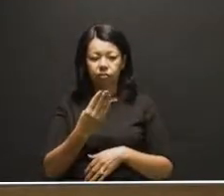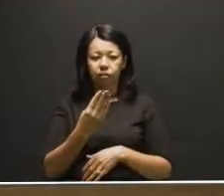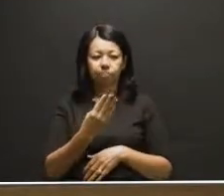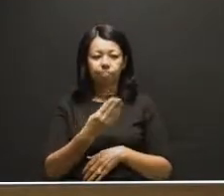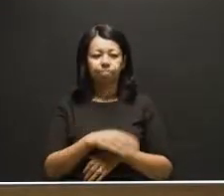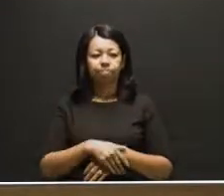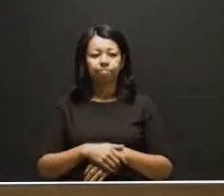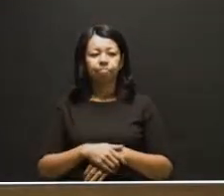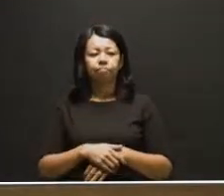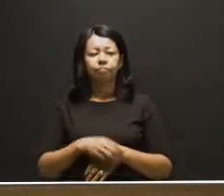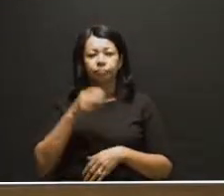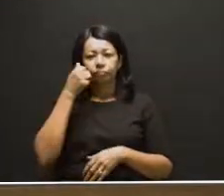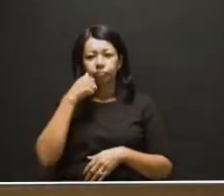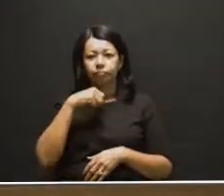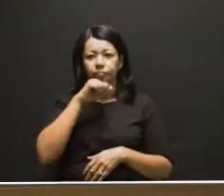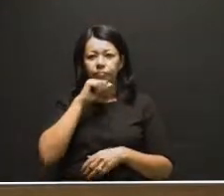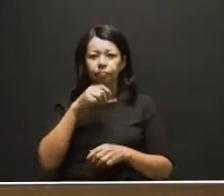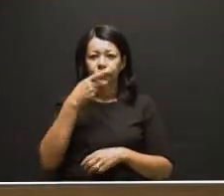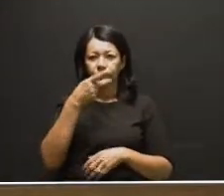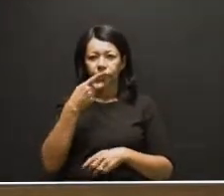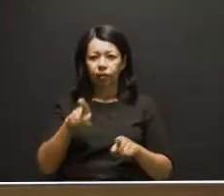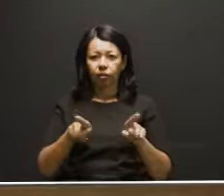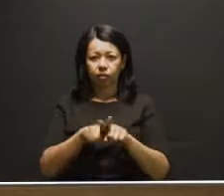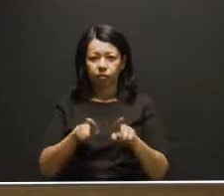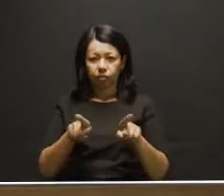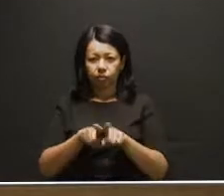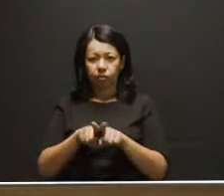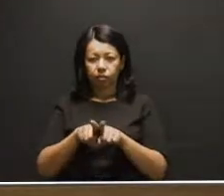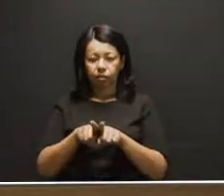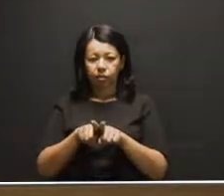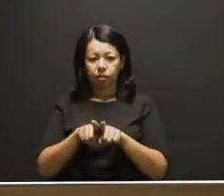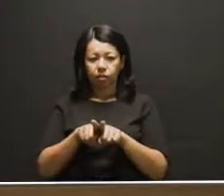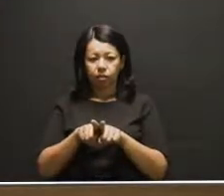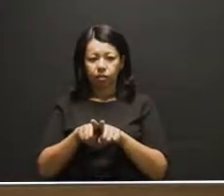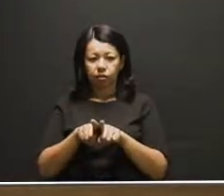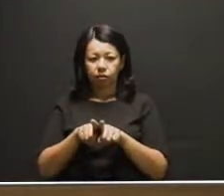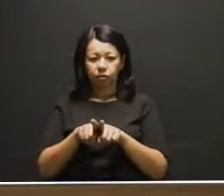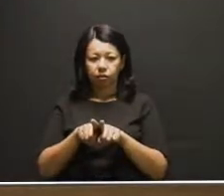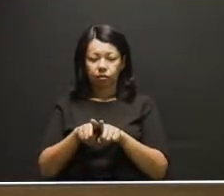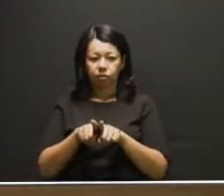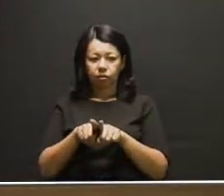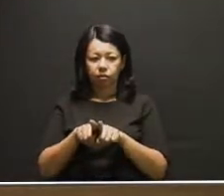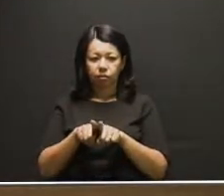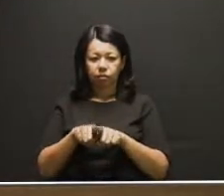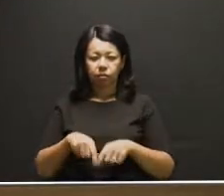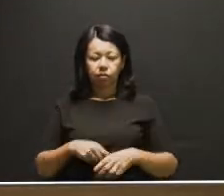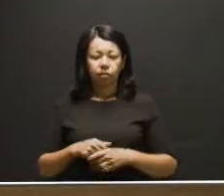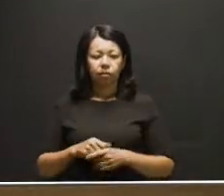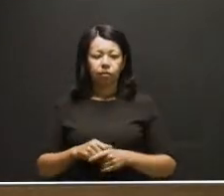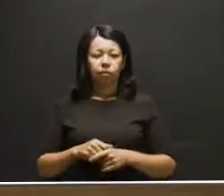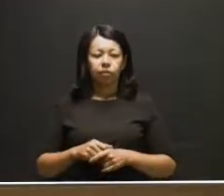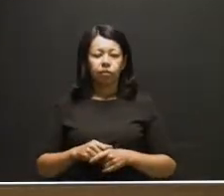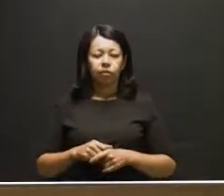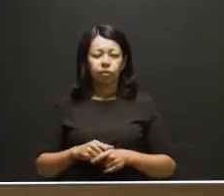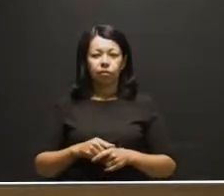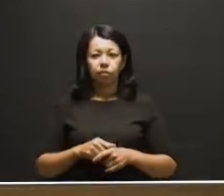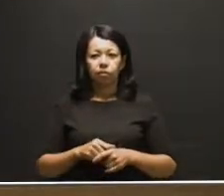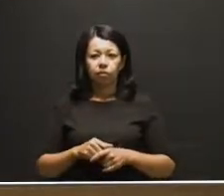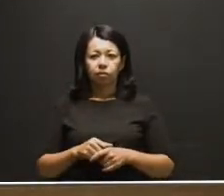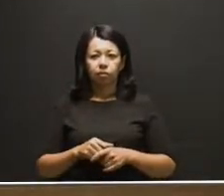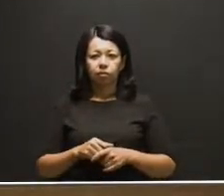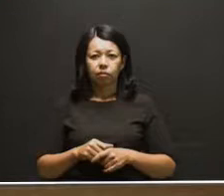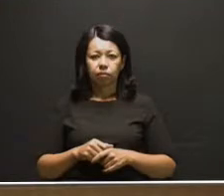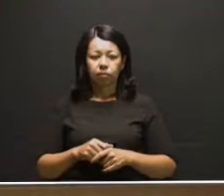a mãezinha fala o seguinte nas redes sociais às vezes a gente nós falamos o governo acaba falando que